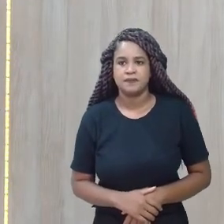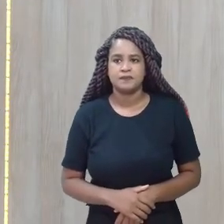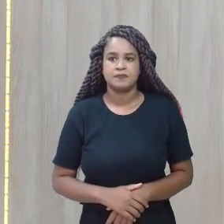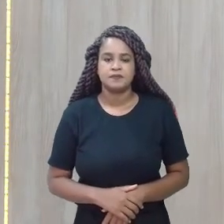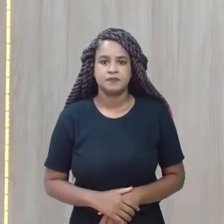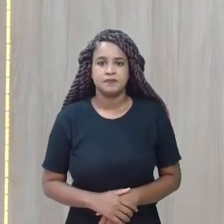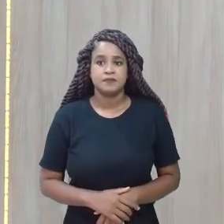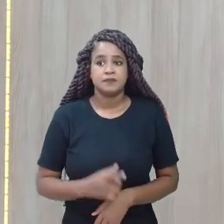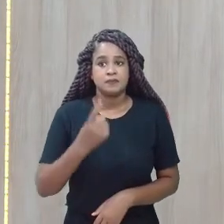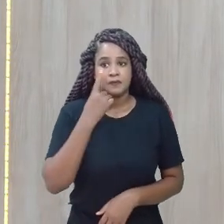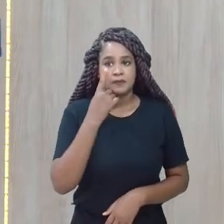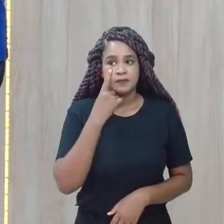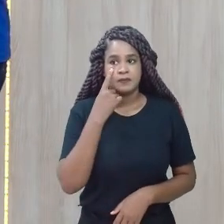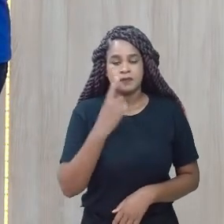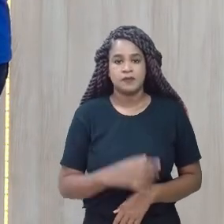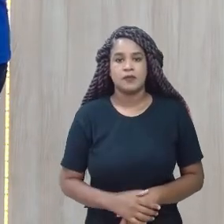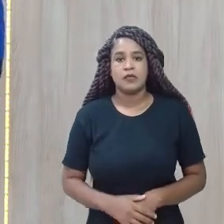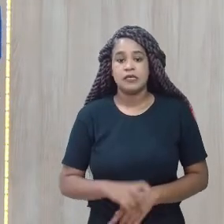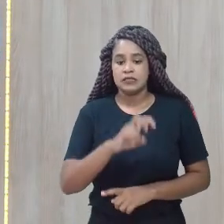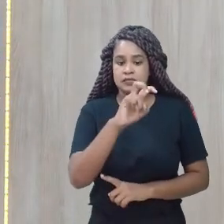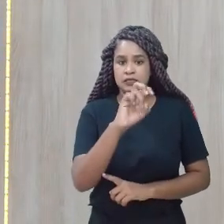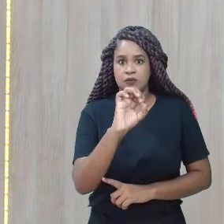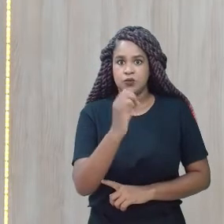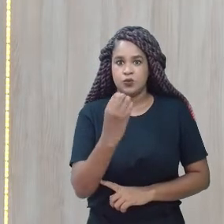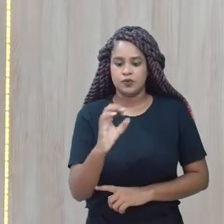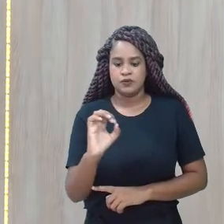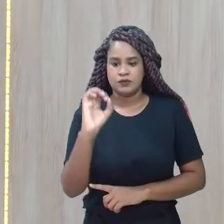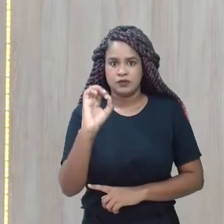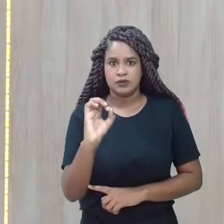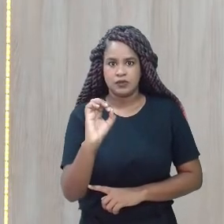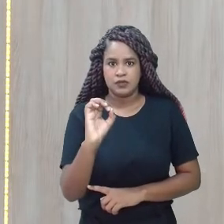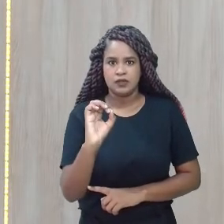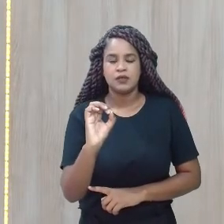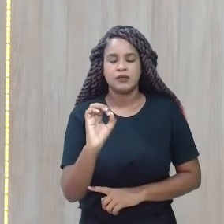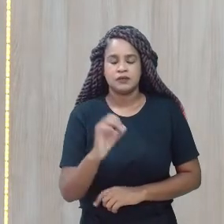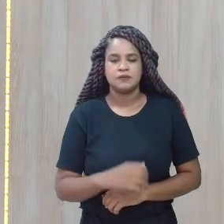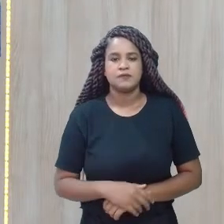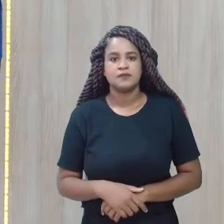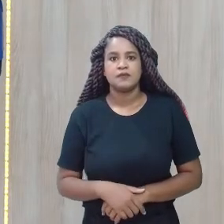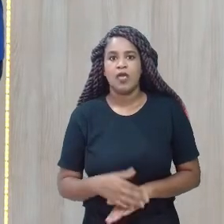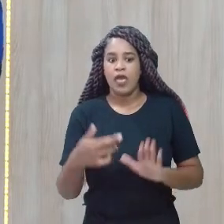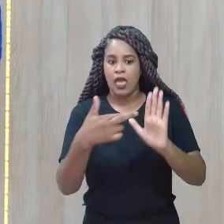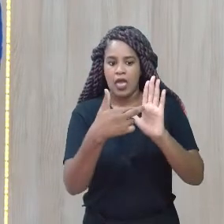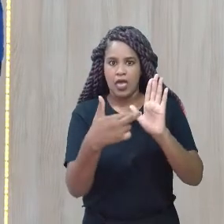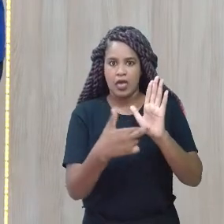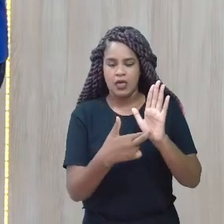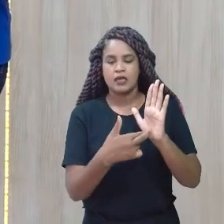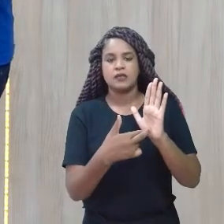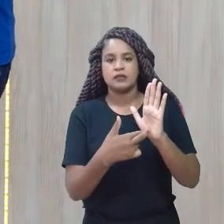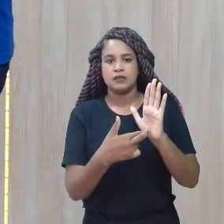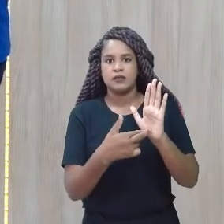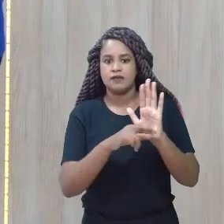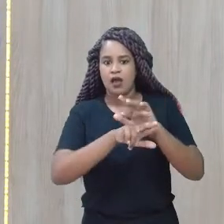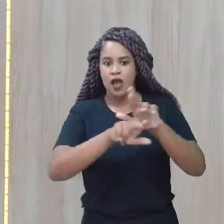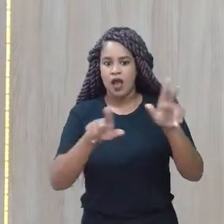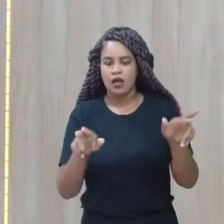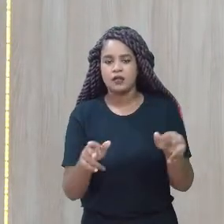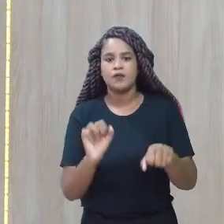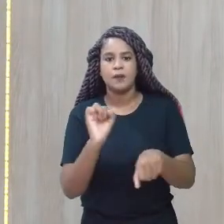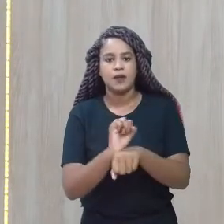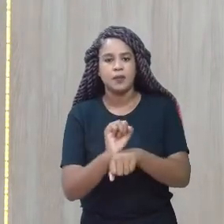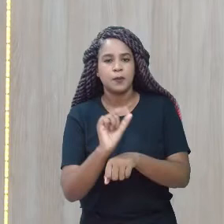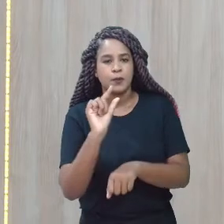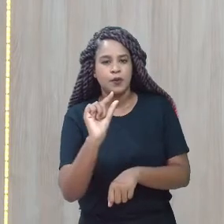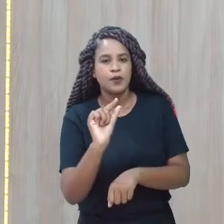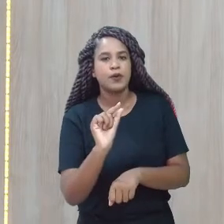Aqui a gente tem essa situação do 5 ou 0, vou parar aqui rapidinho, já que a gente está fazendo várias regrinhas para passar para o próximo. Vou chamar o professor Tiago para ele